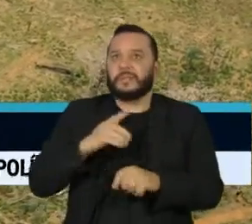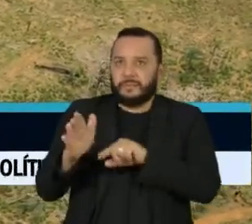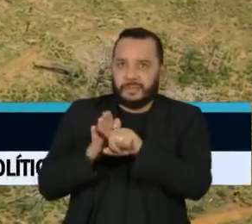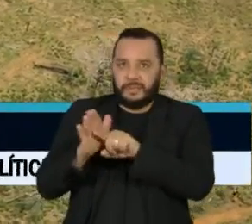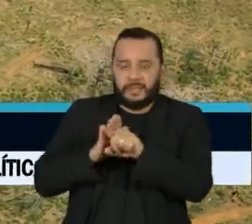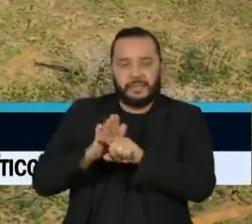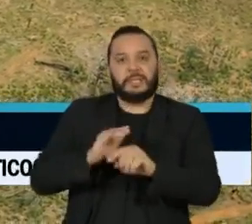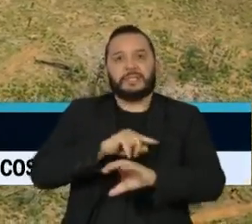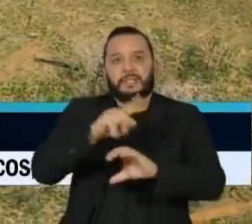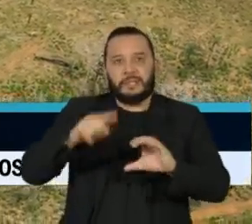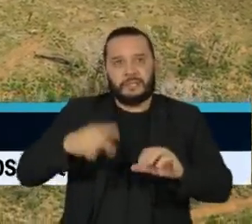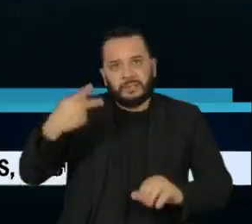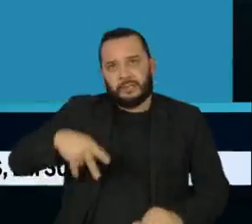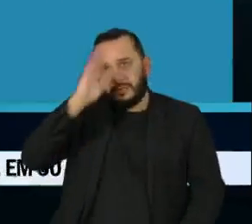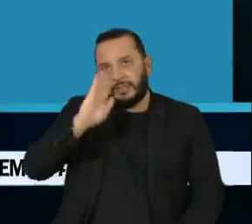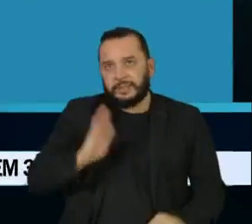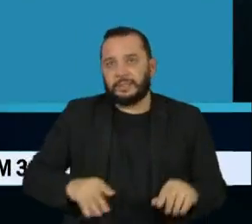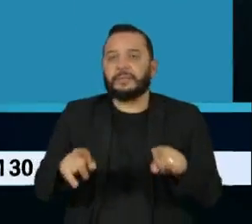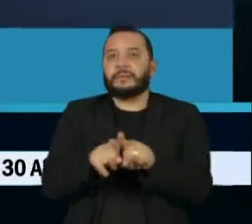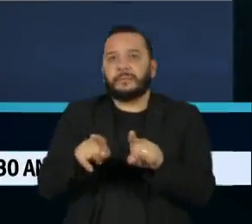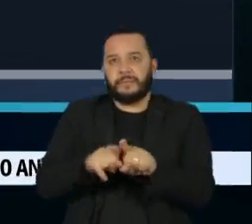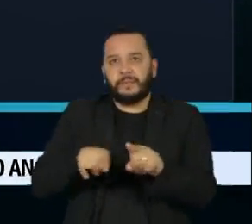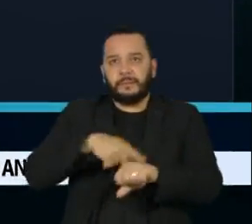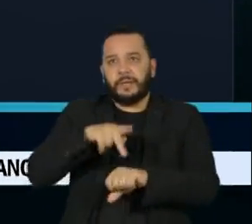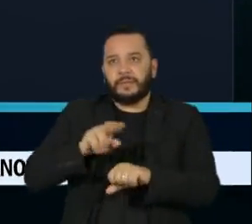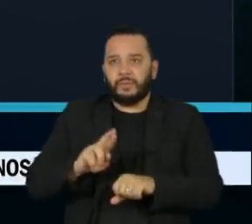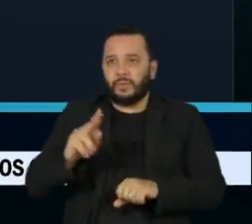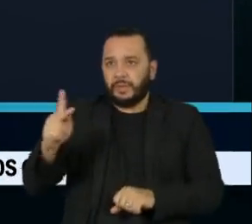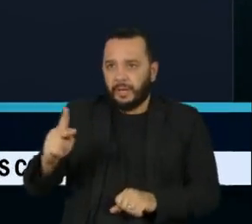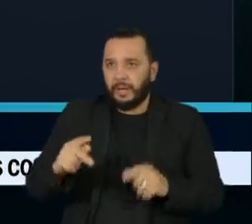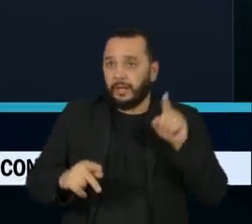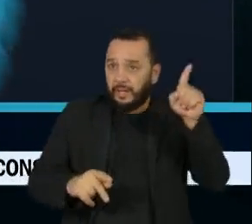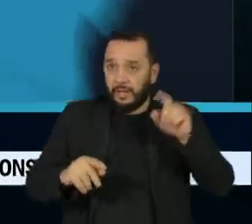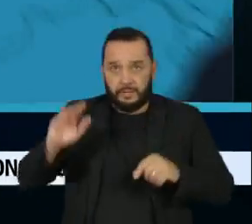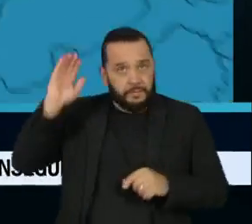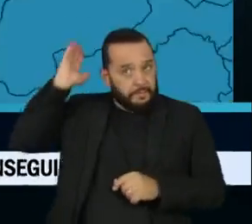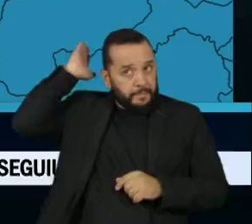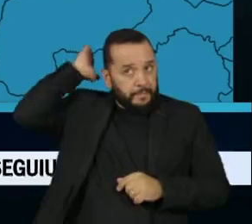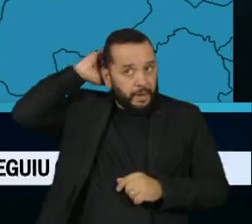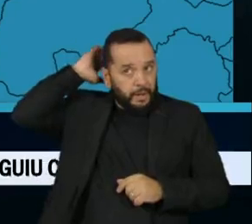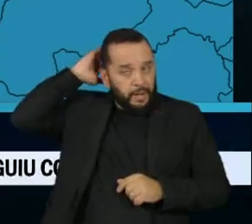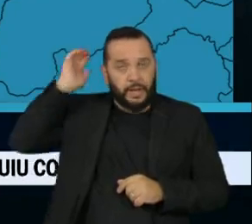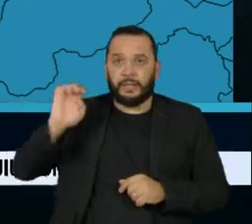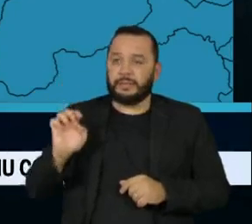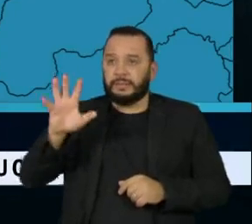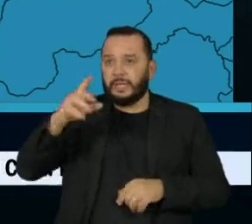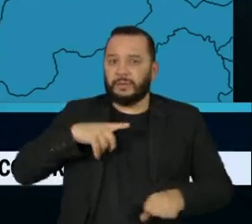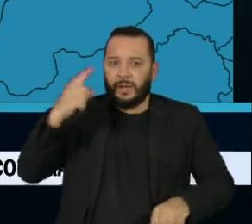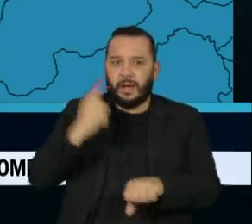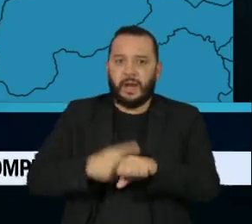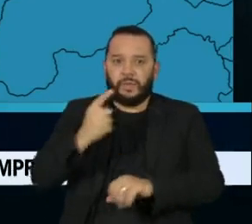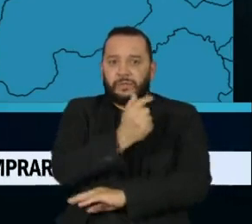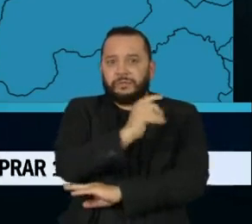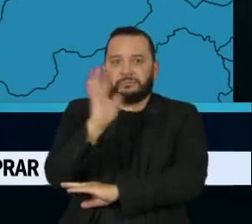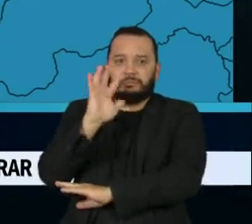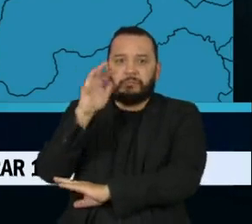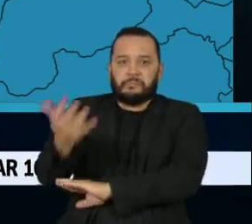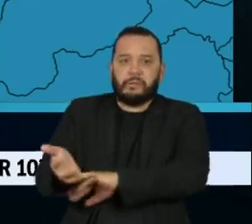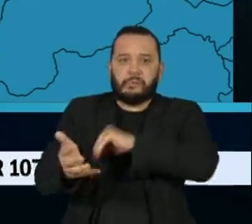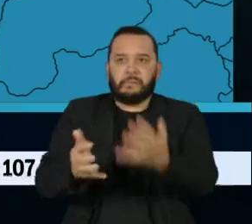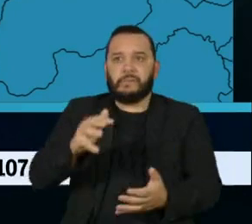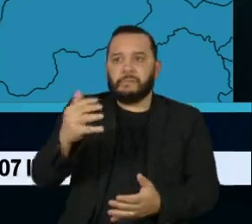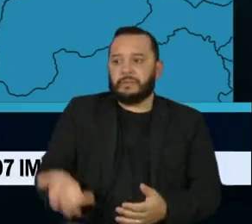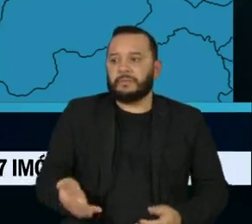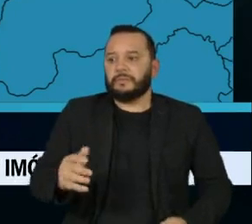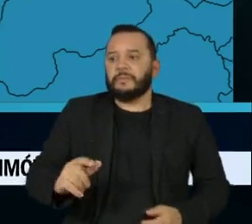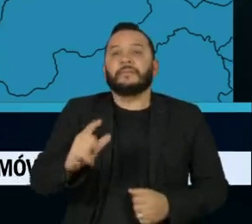cientistas brasileiros e britânicos em duas regiões do Pará, estado recordista em desmatamento. Foram